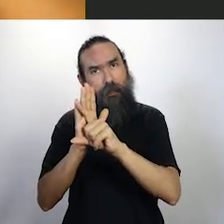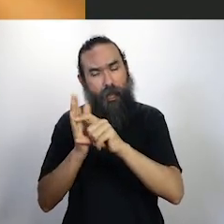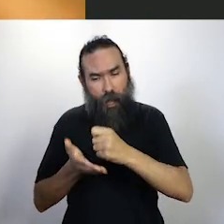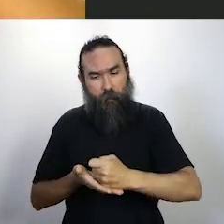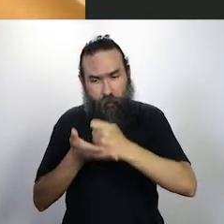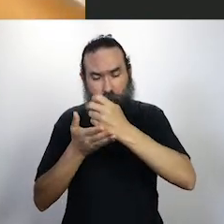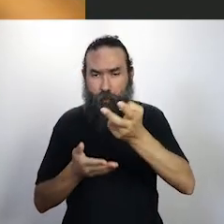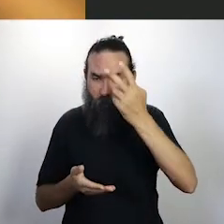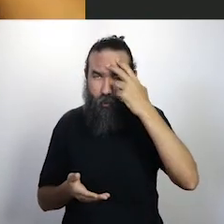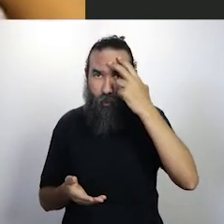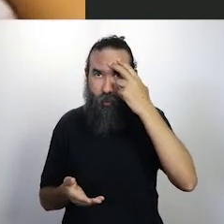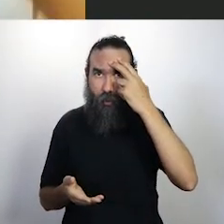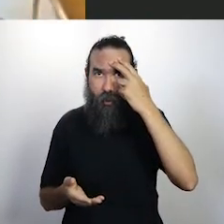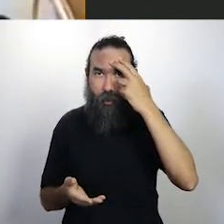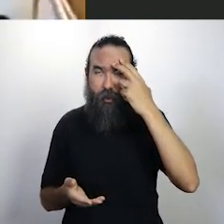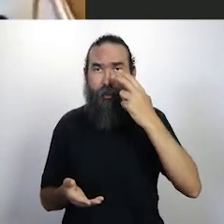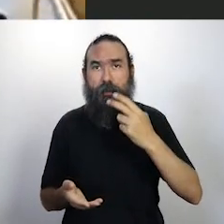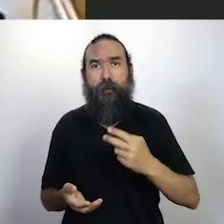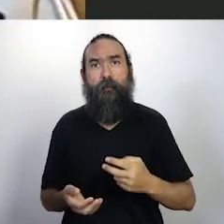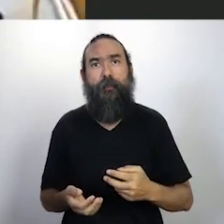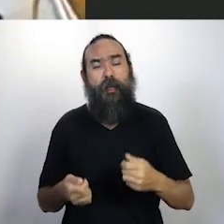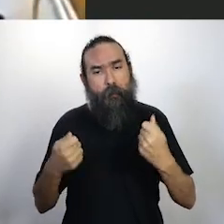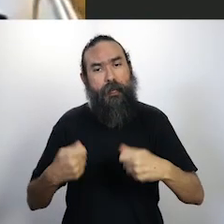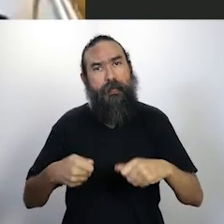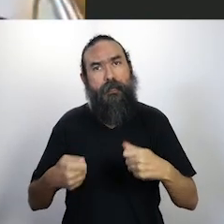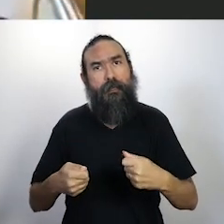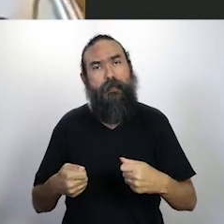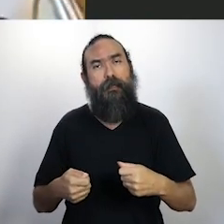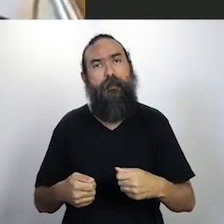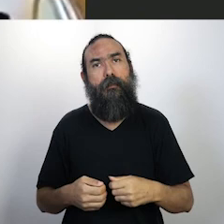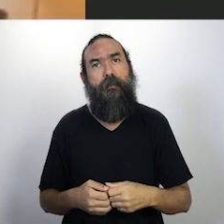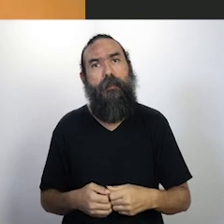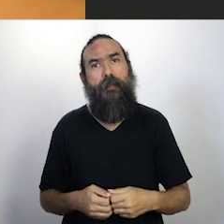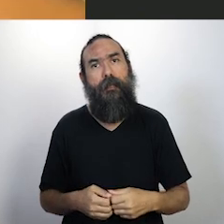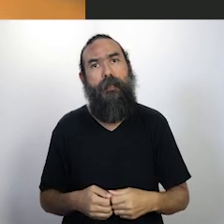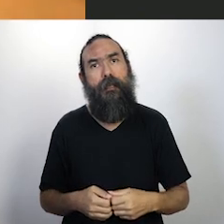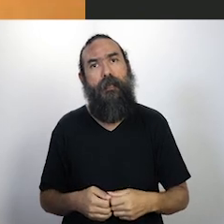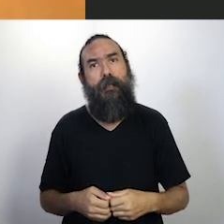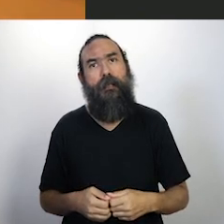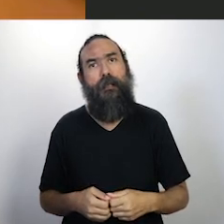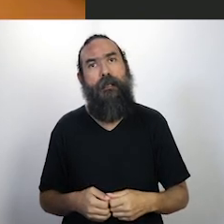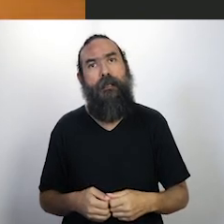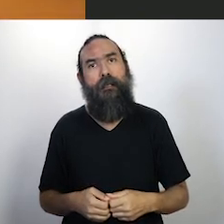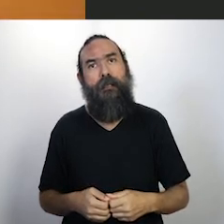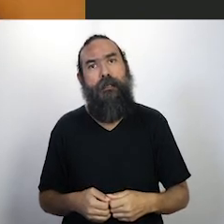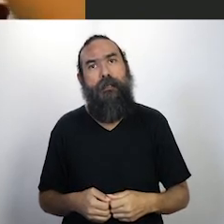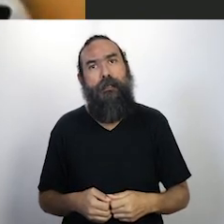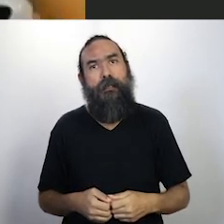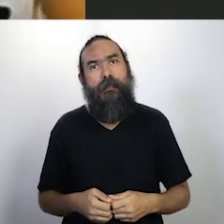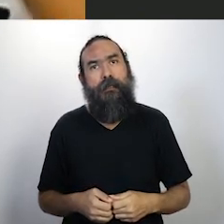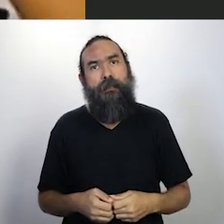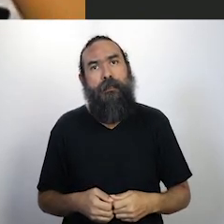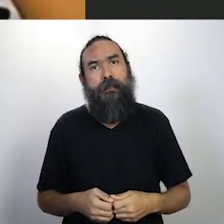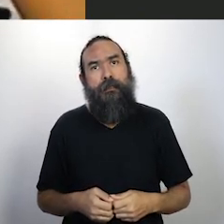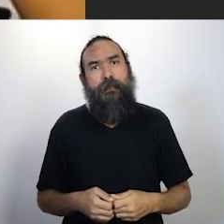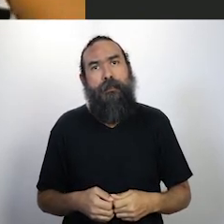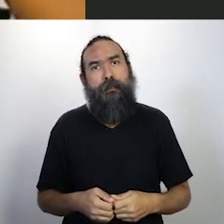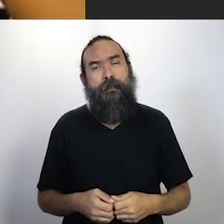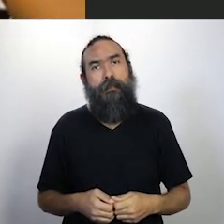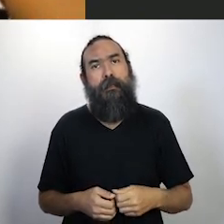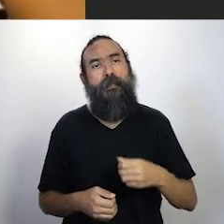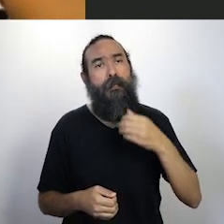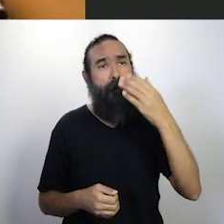é no que chega até o isso que a que o Célio Turino falou é muito